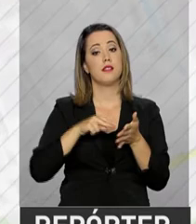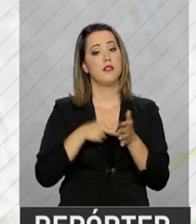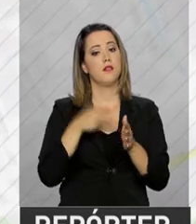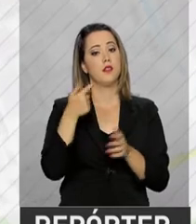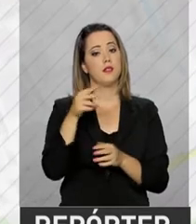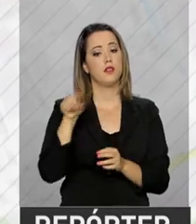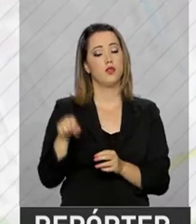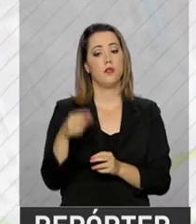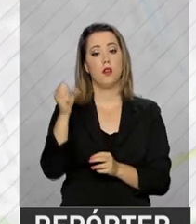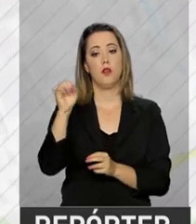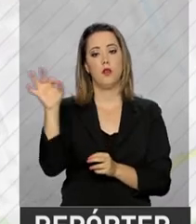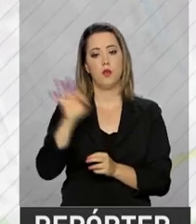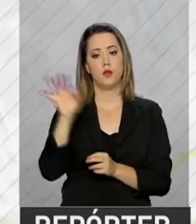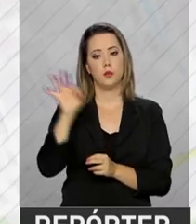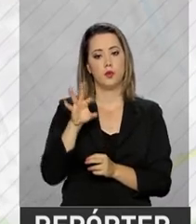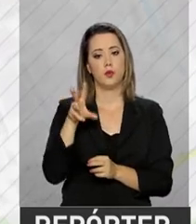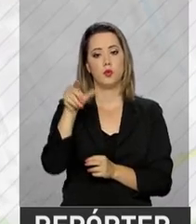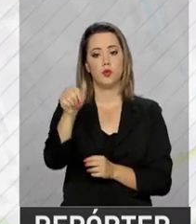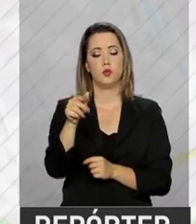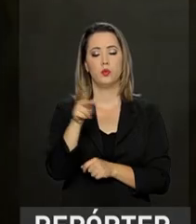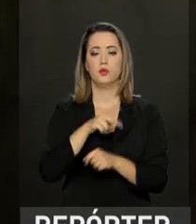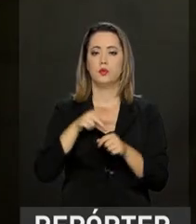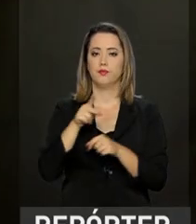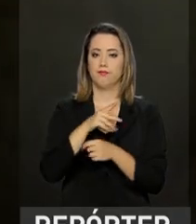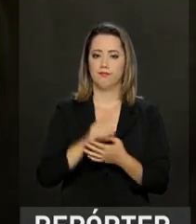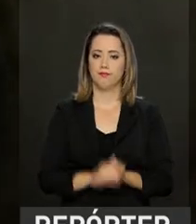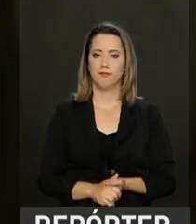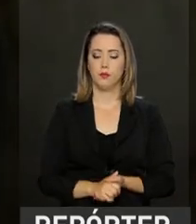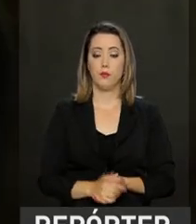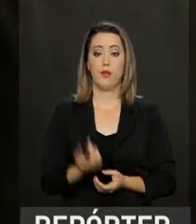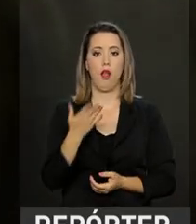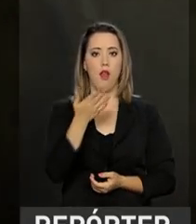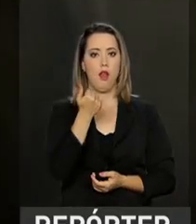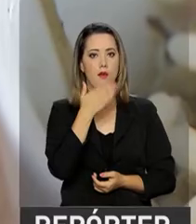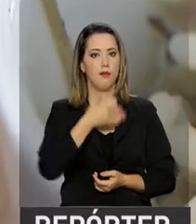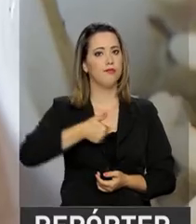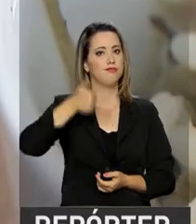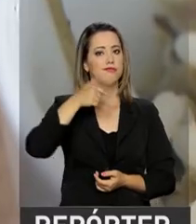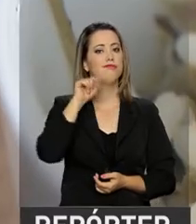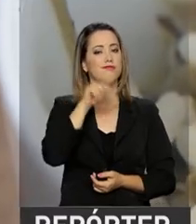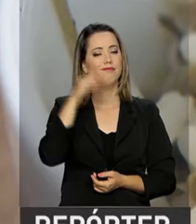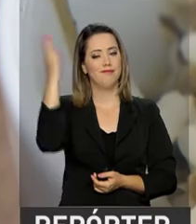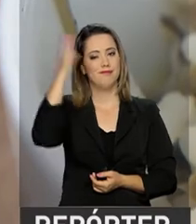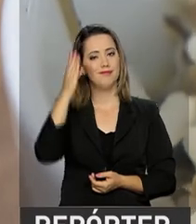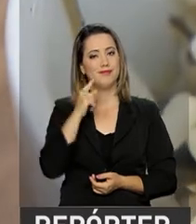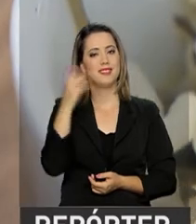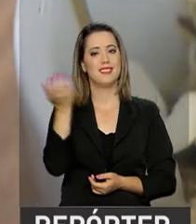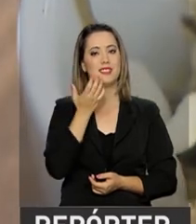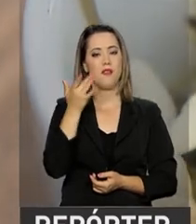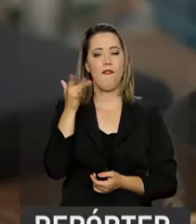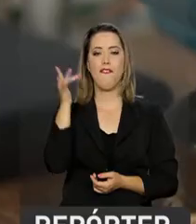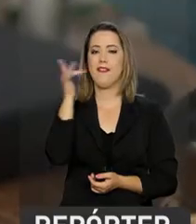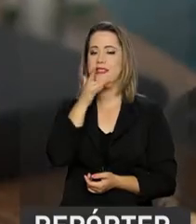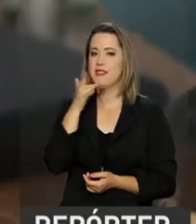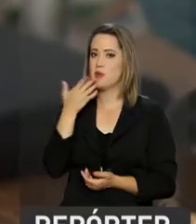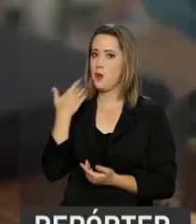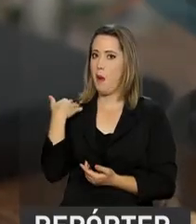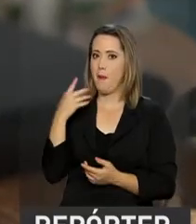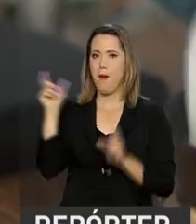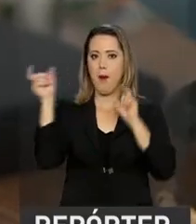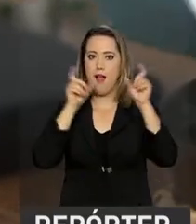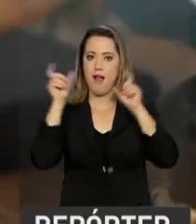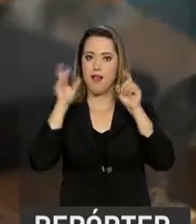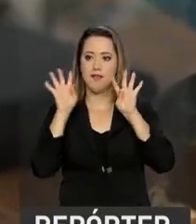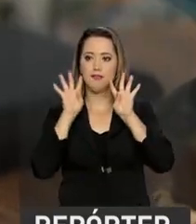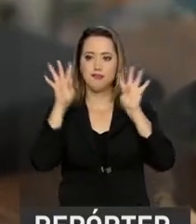do total de postos de trabalho do país com a gastronomia em alta o governo brasileiro quer fazer dos sabores um atrativo a mais